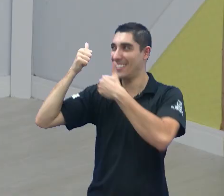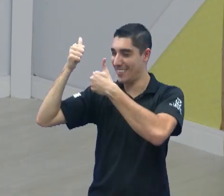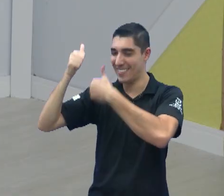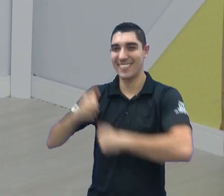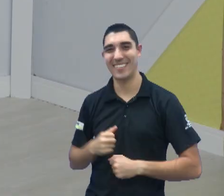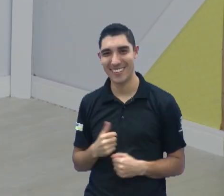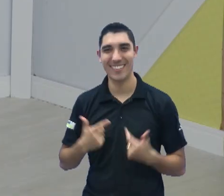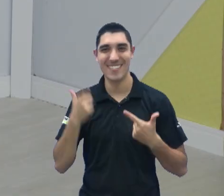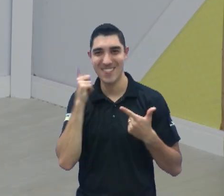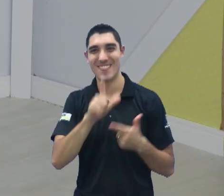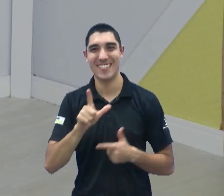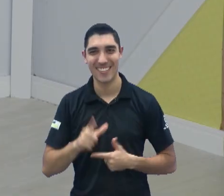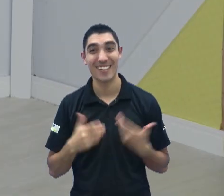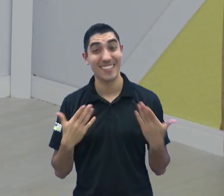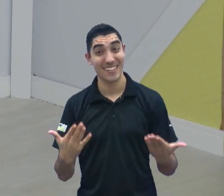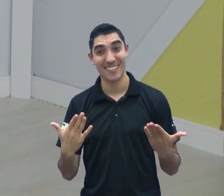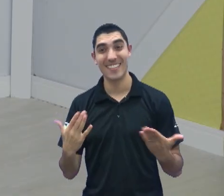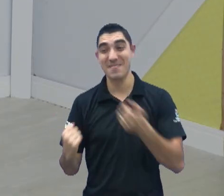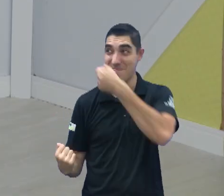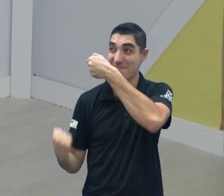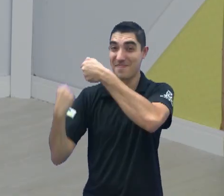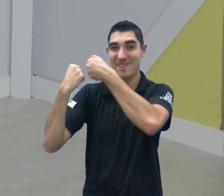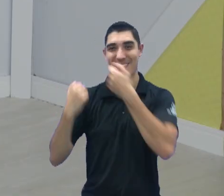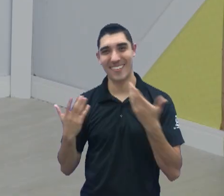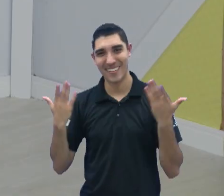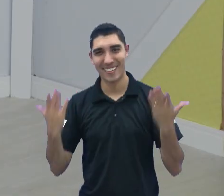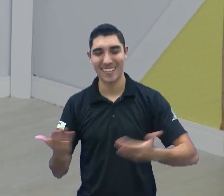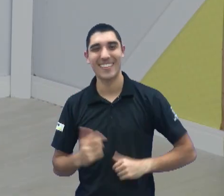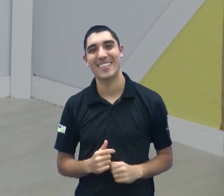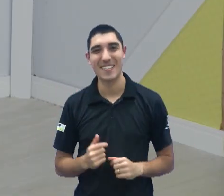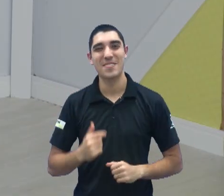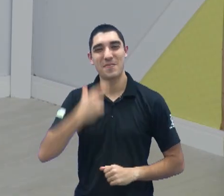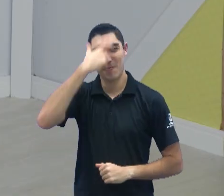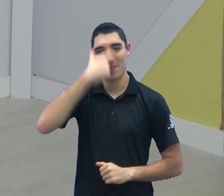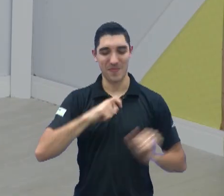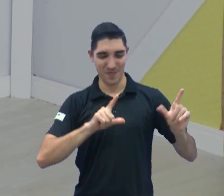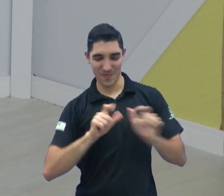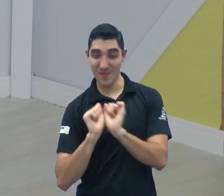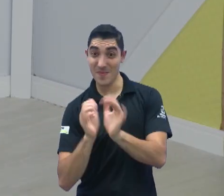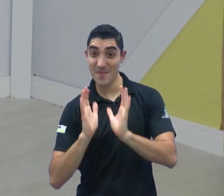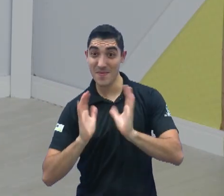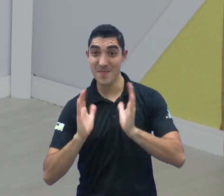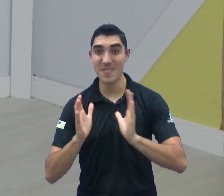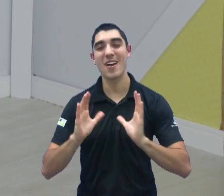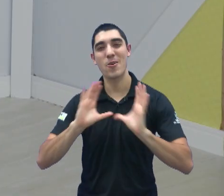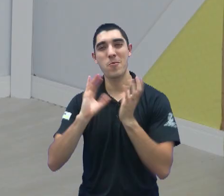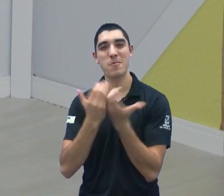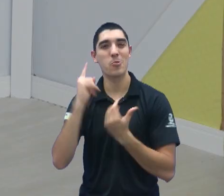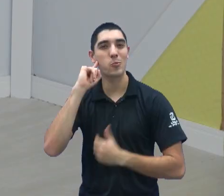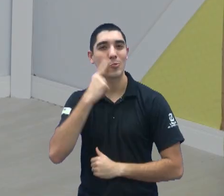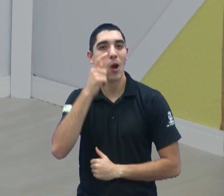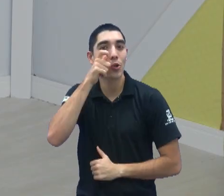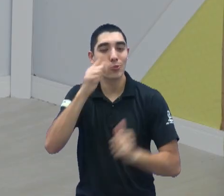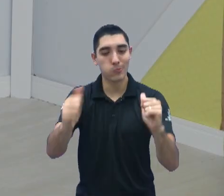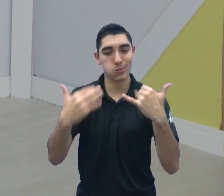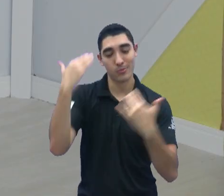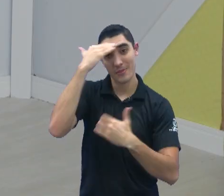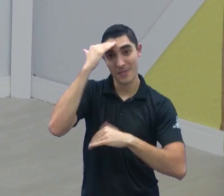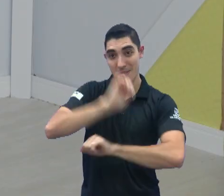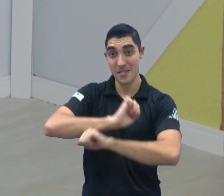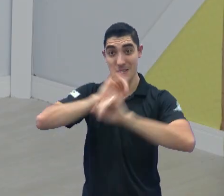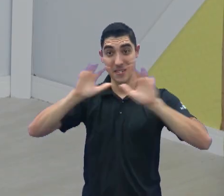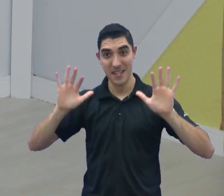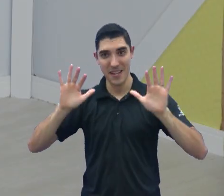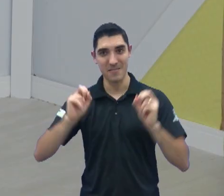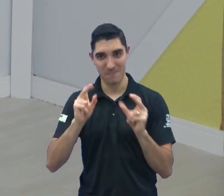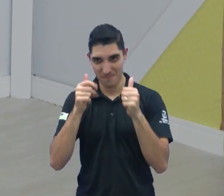Beleza. Nosso Luizão sumiu aí no croma, meu caro Luizão. O Luizão que sempre leva a informação para a comunidade surda que acompanha o